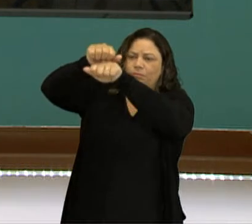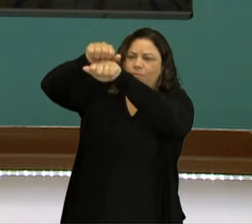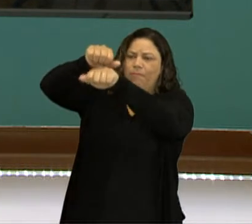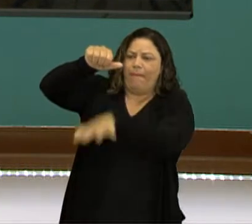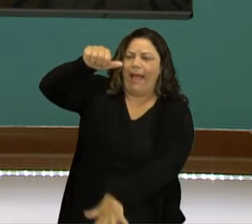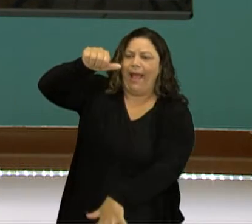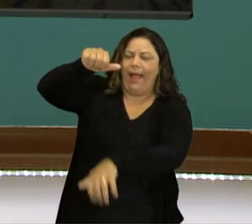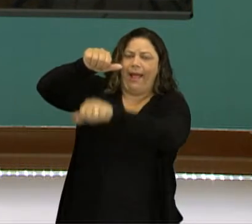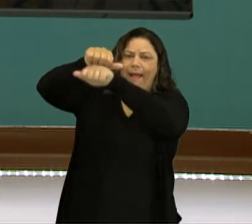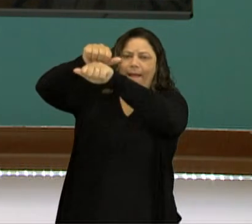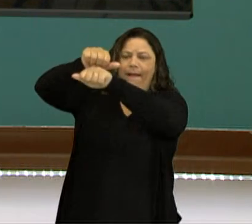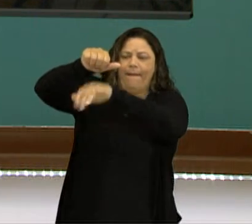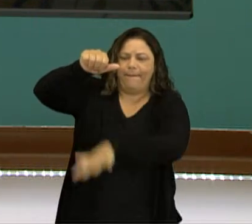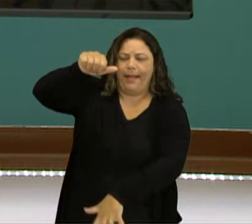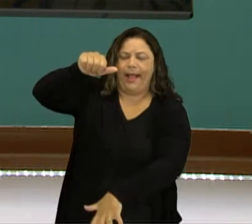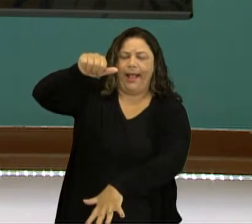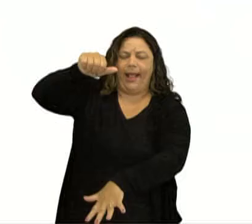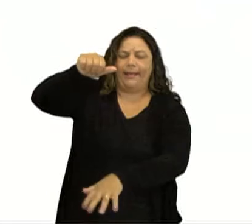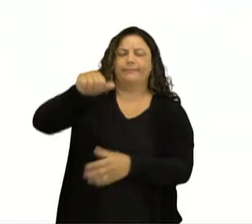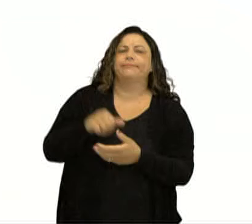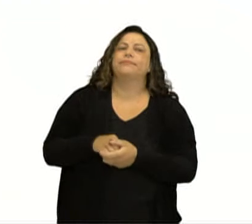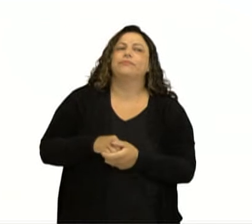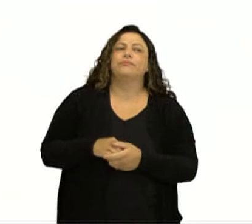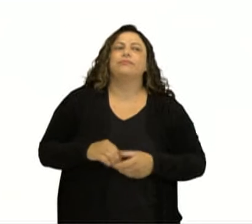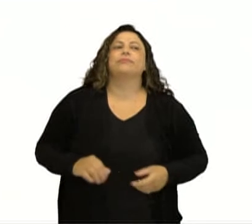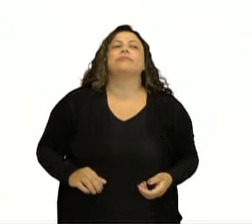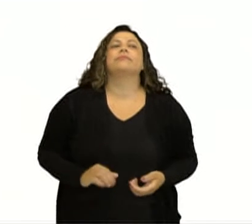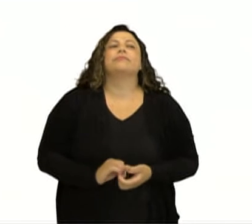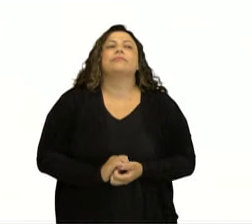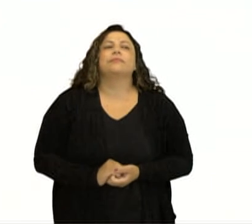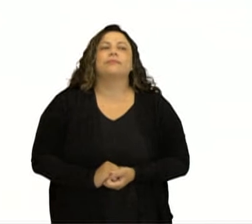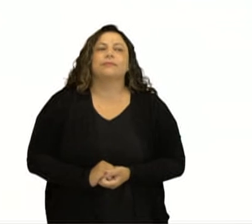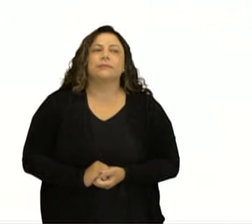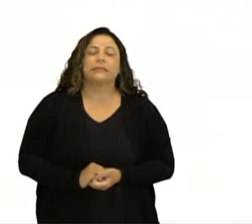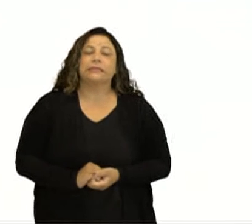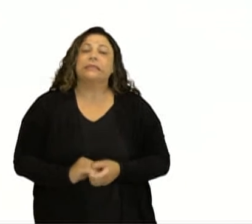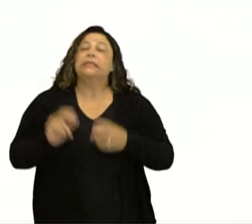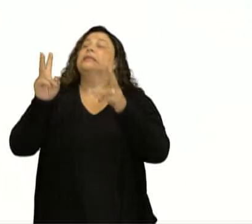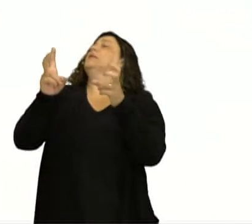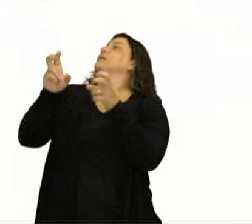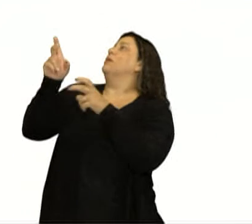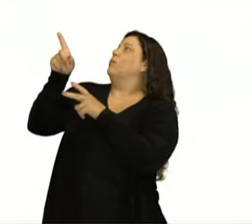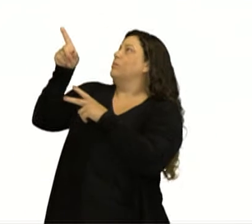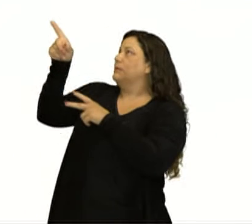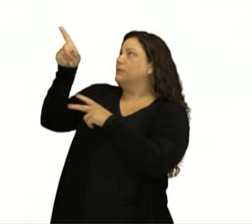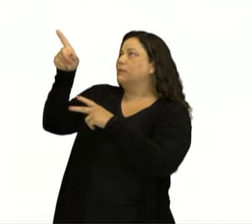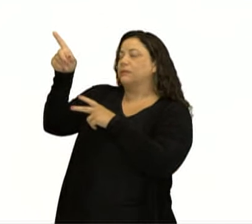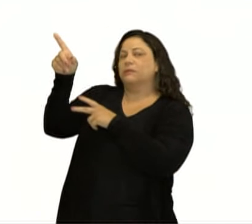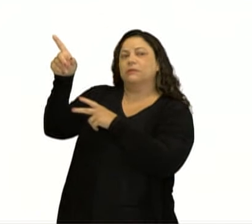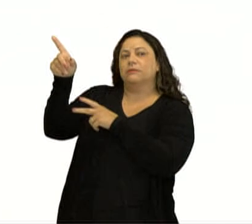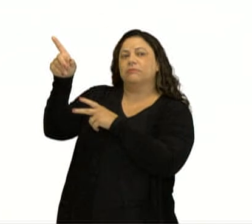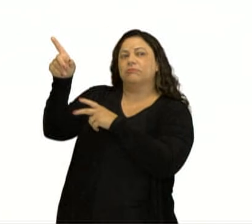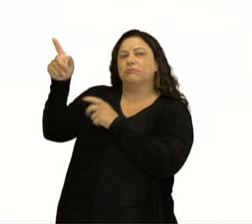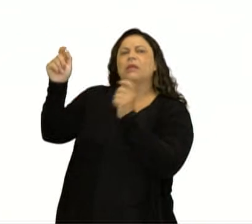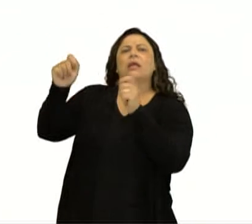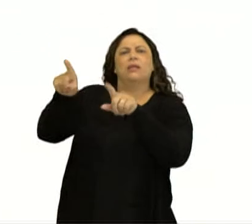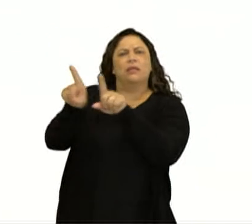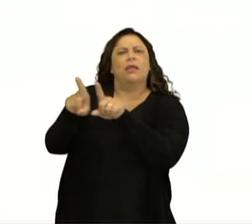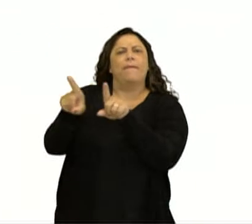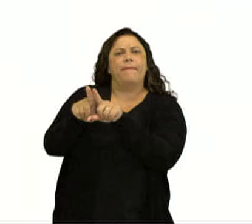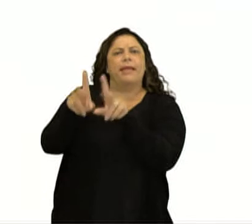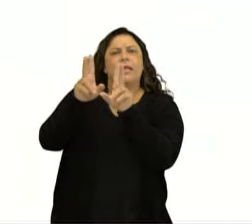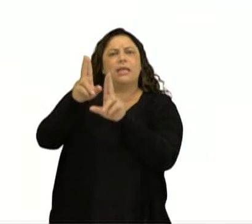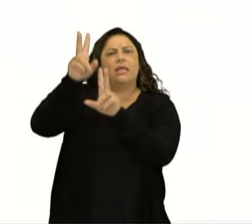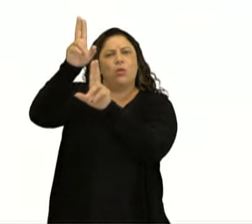avião, a queda do projétil com a velocidade do avião. Então, fazendo isso aqui, tu vai perceber o seguinte, o projétil também está a 700 e não